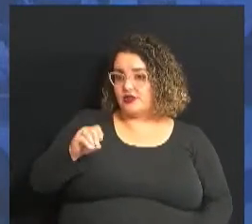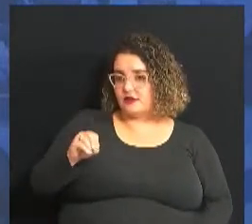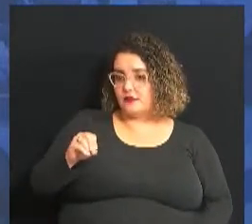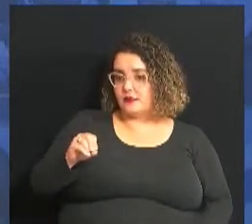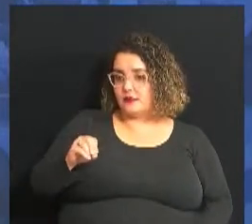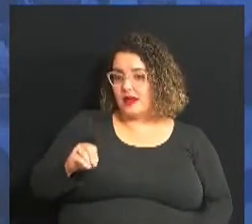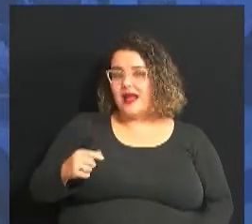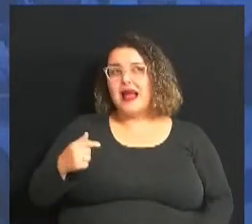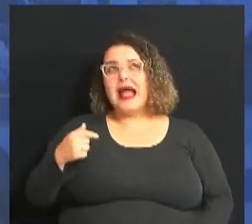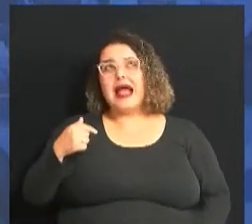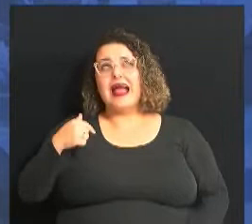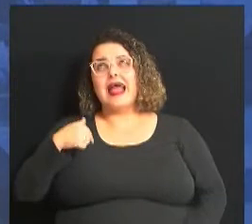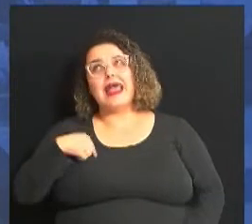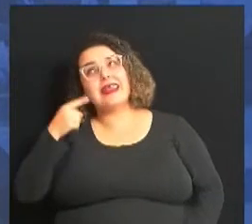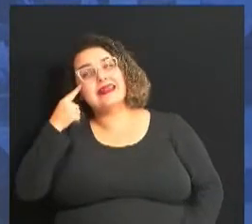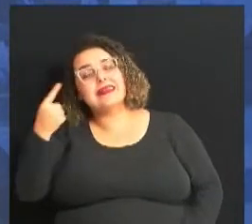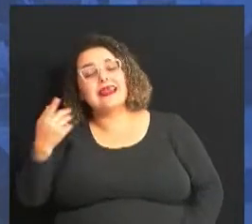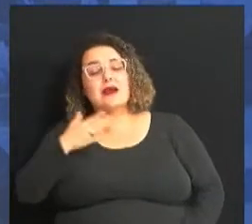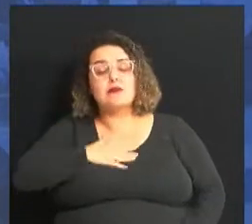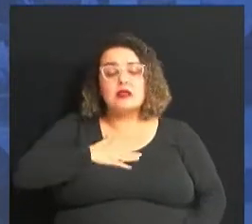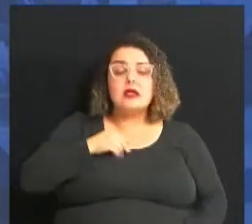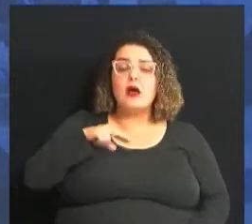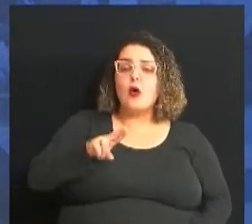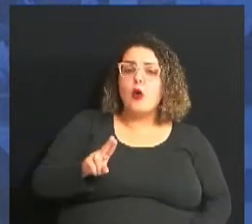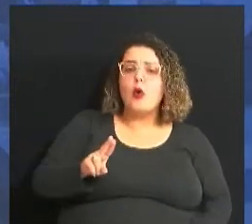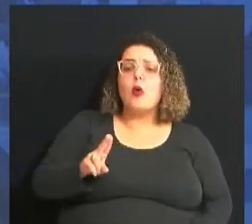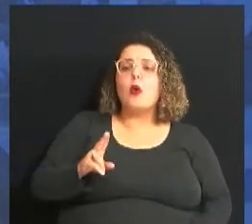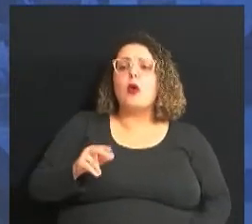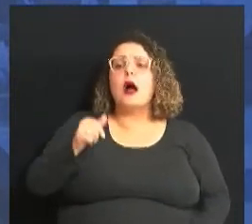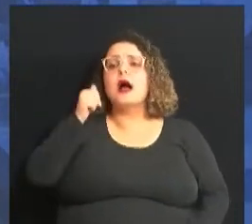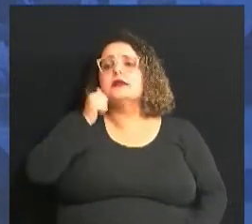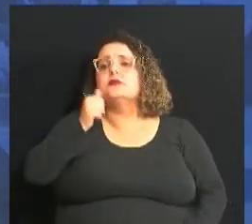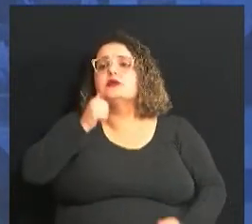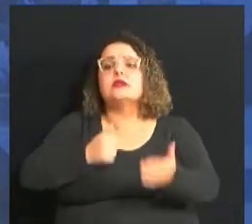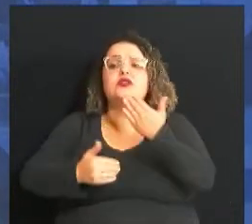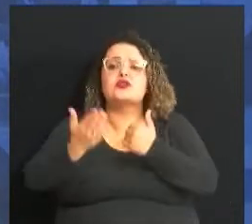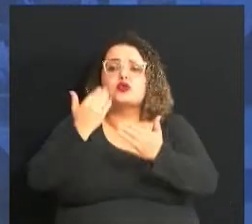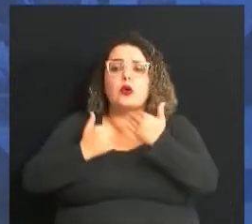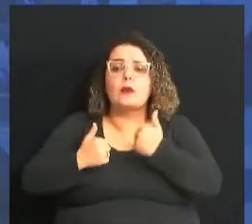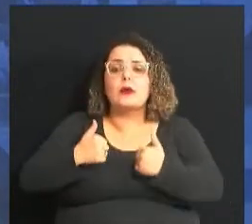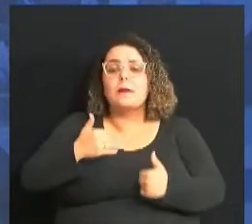os homens? Homem também come tudo errado, com isso vem a obesidade?